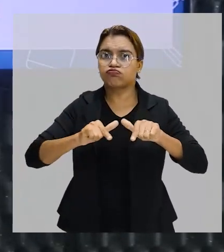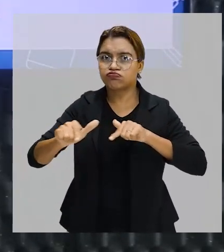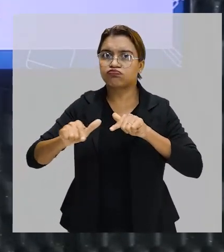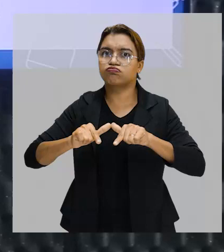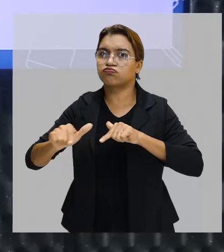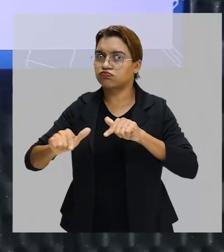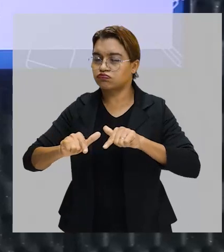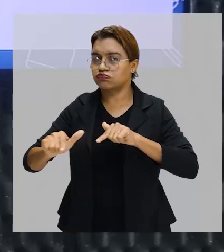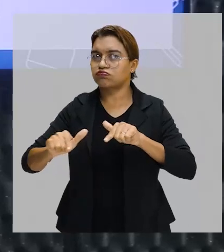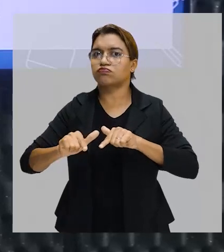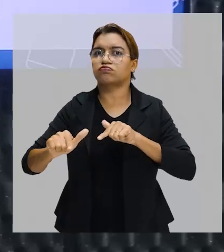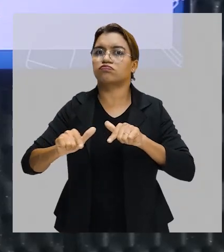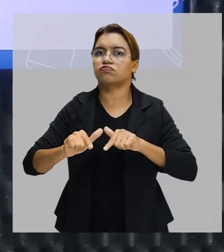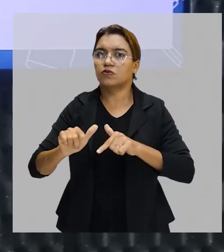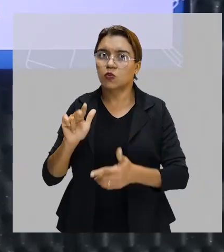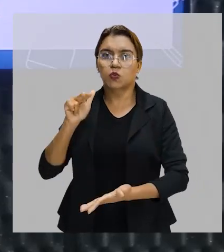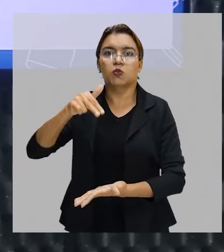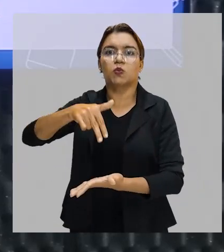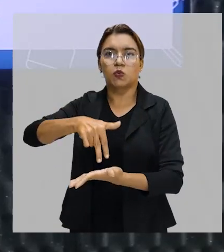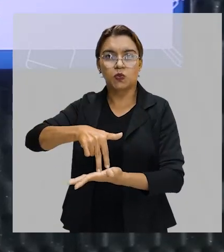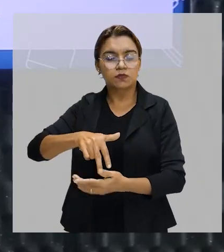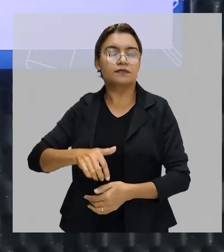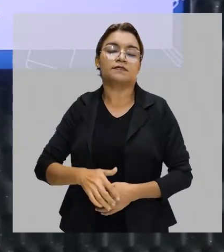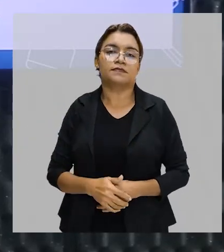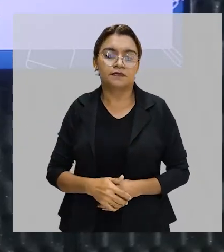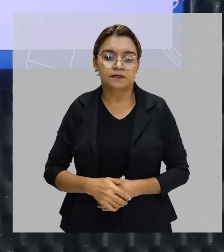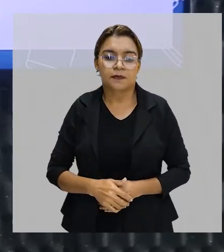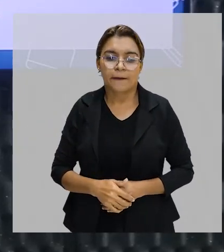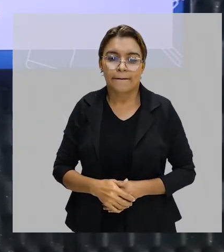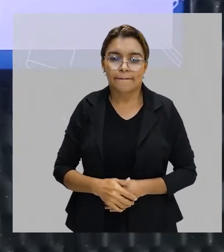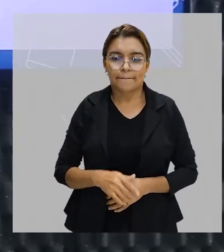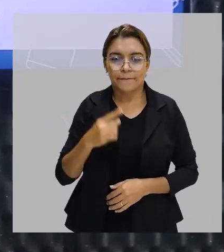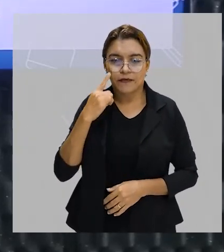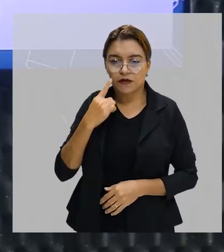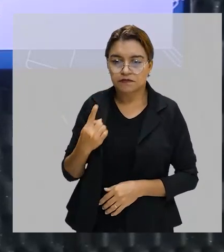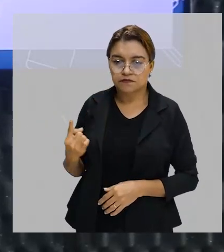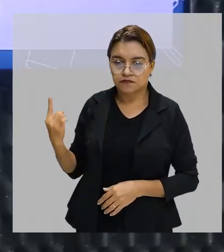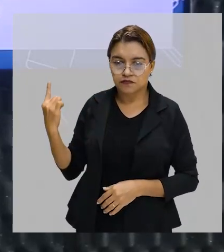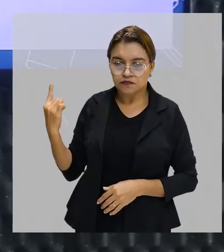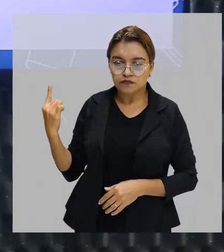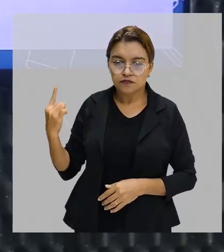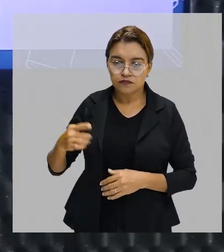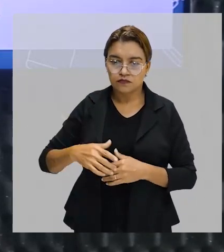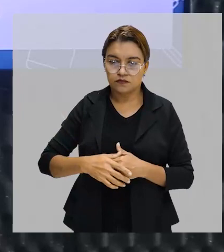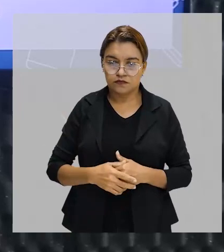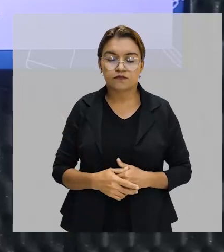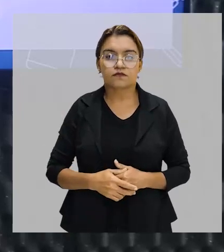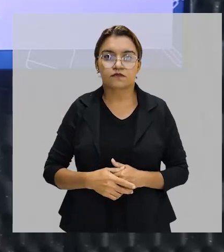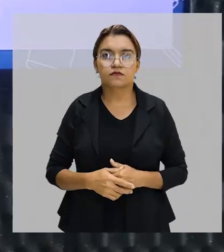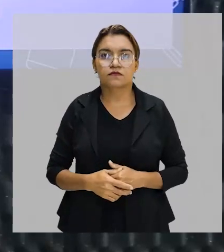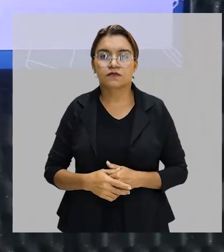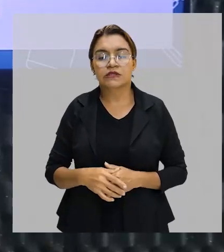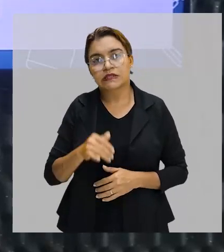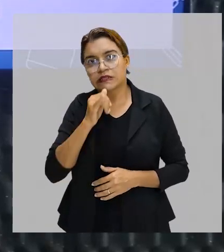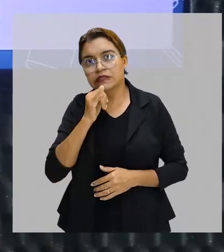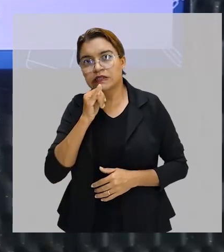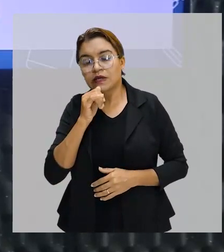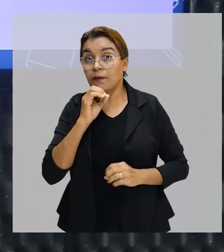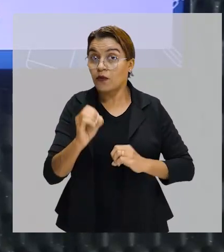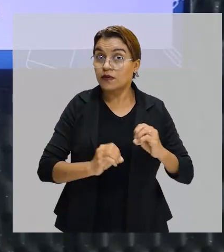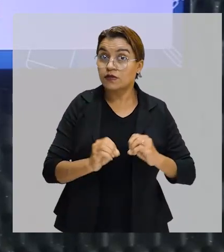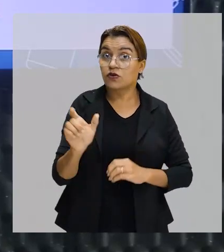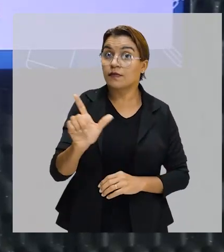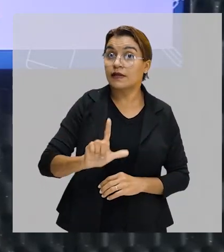bom? Problematização da realidade social e cultural pela revelação das tensões da vida nacional. Isso ficou presente nas obras literárias,